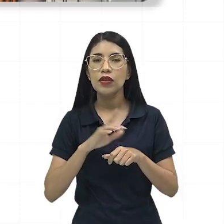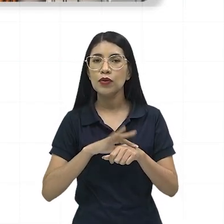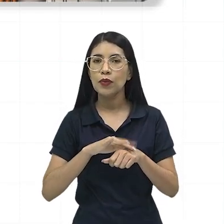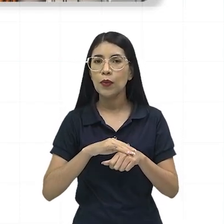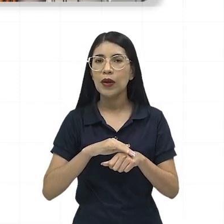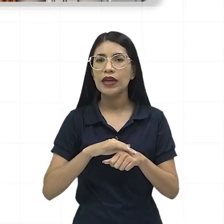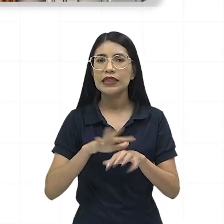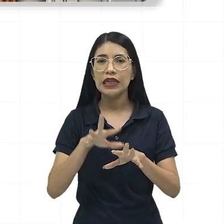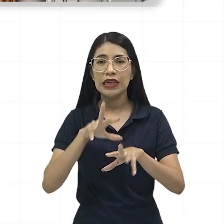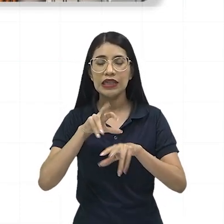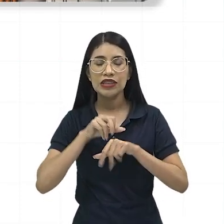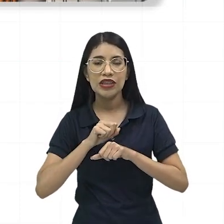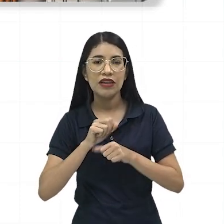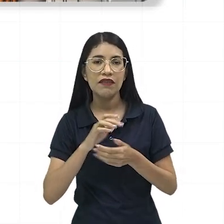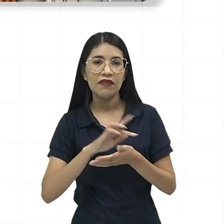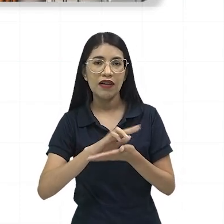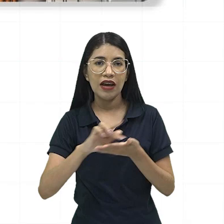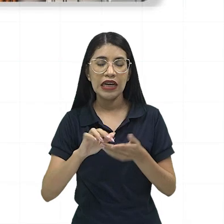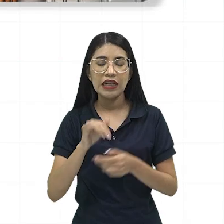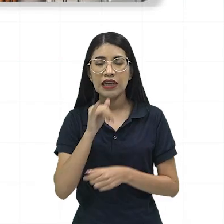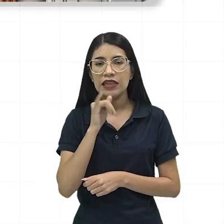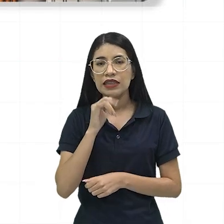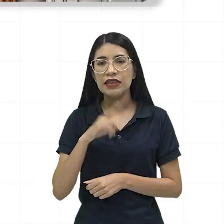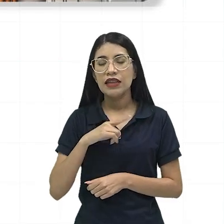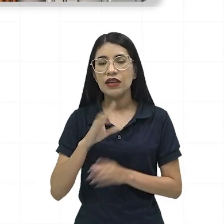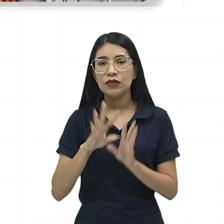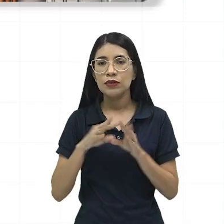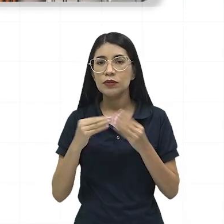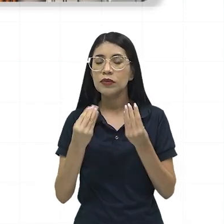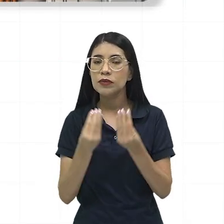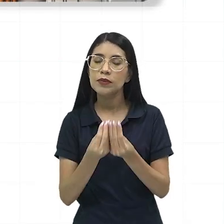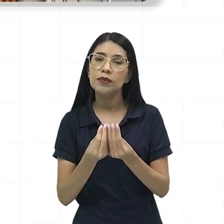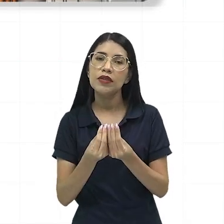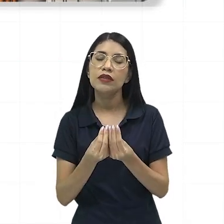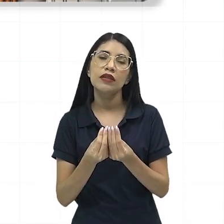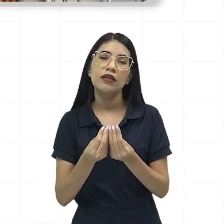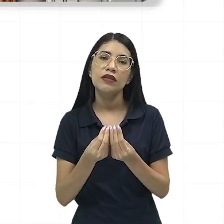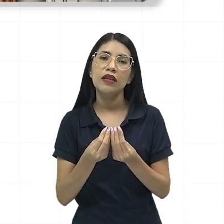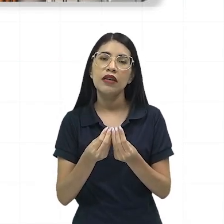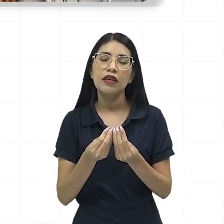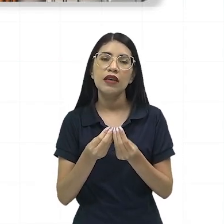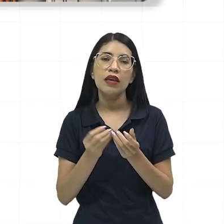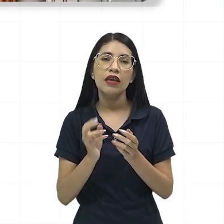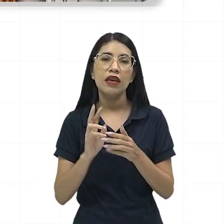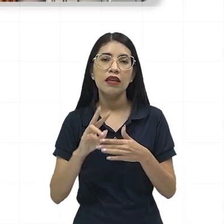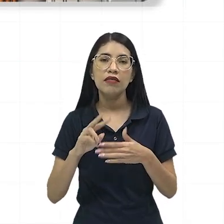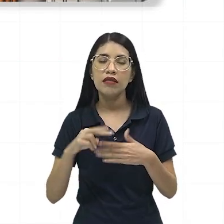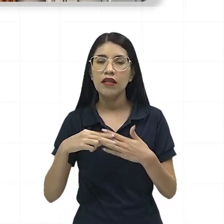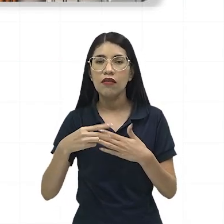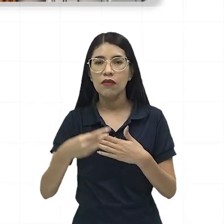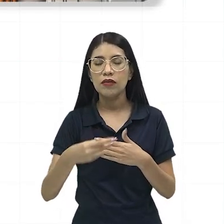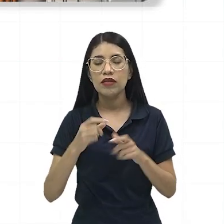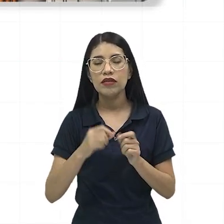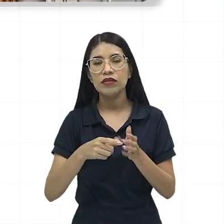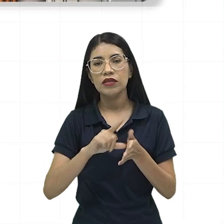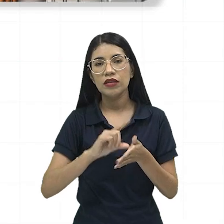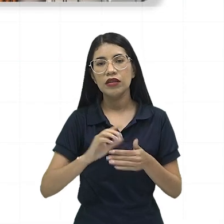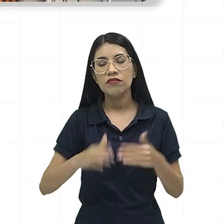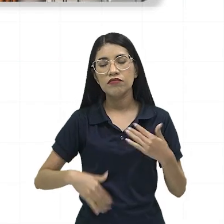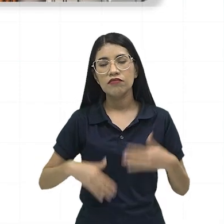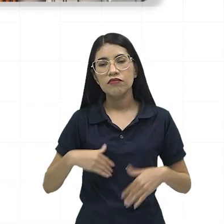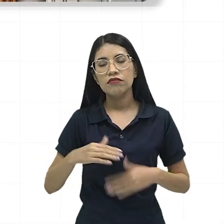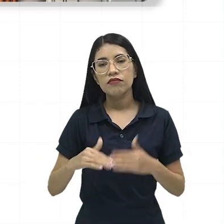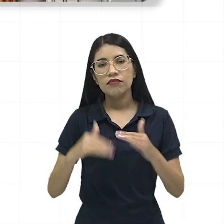doenças. Isso quer dizer que se ela foi exposta a alguma substância que desencadeou isso, né, a puberdade precoce, ela também